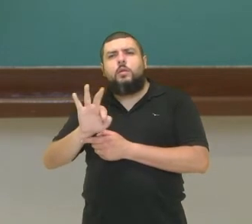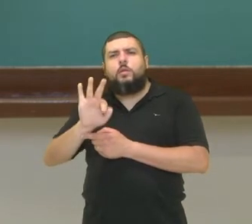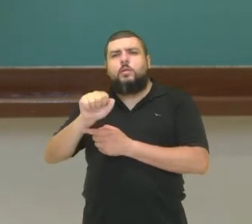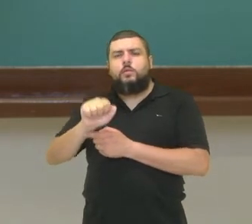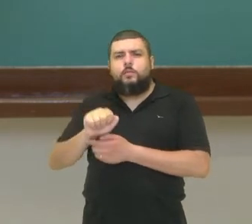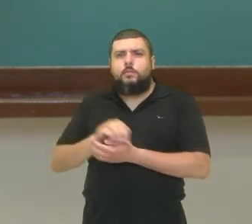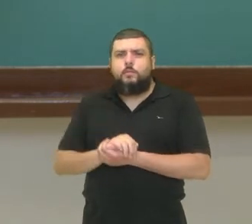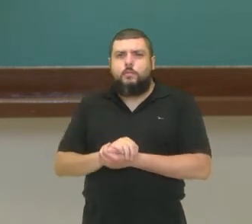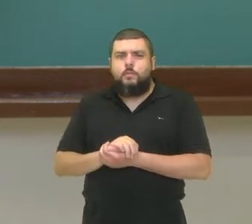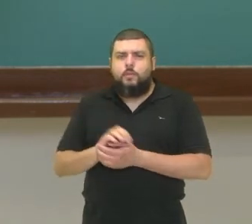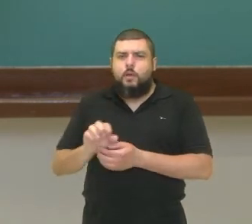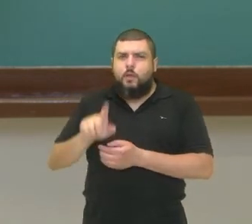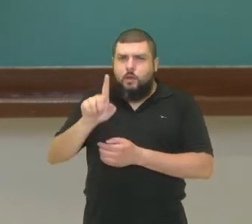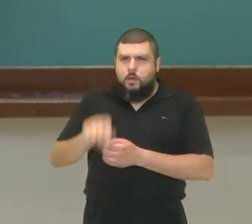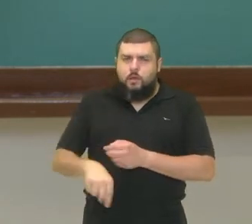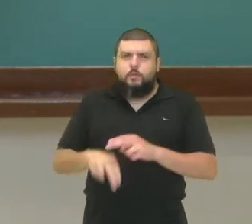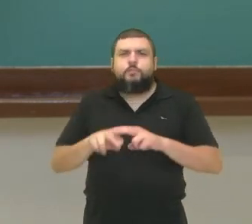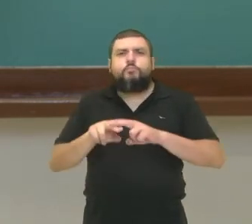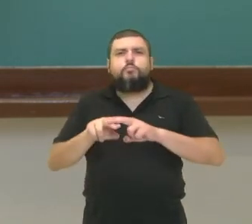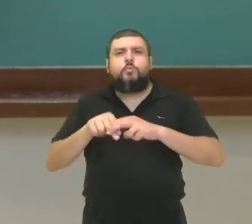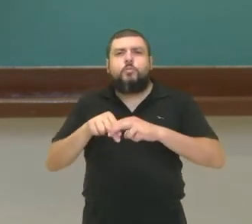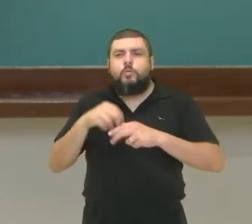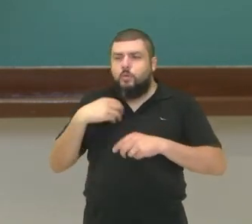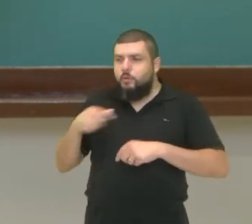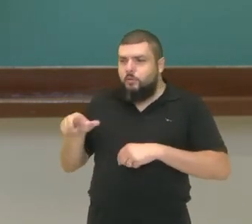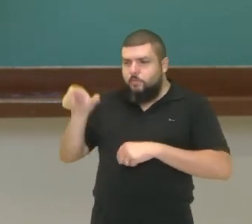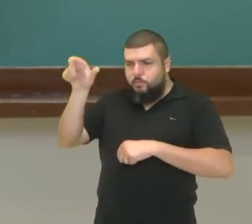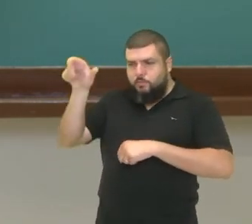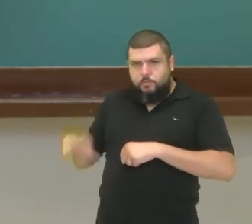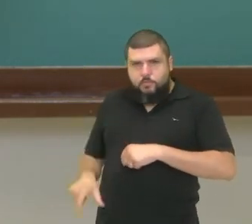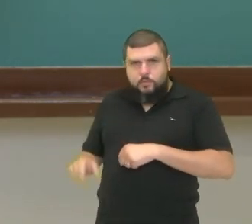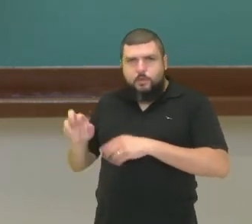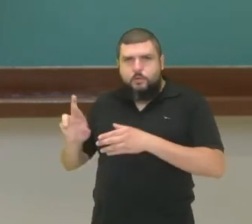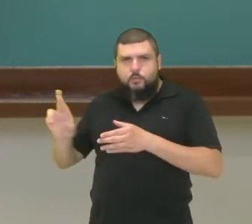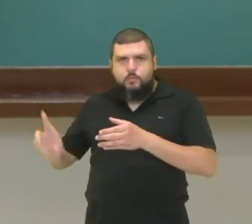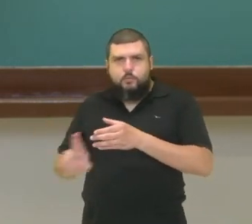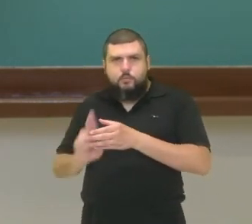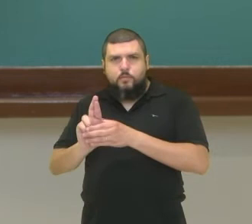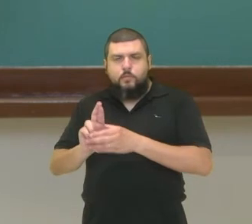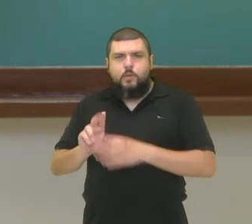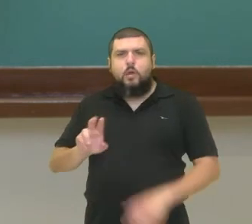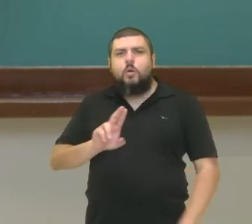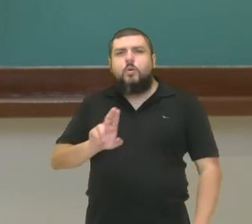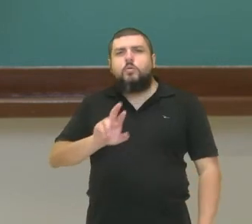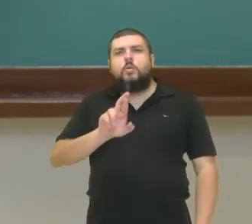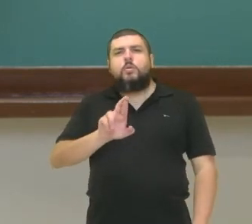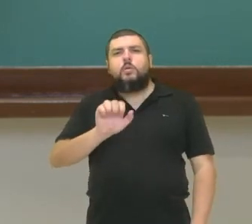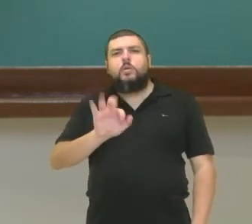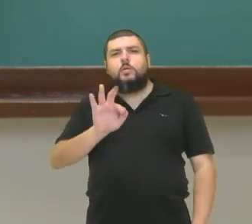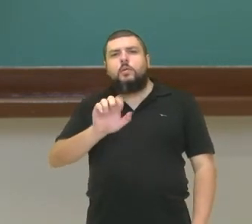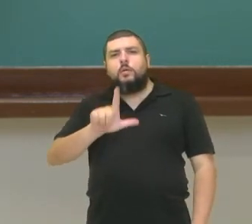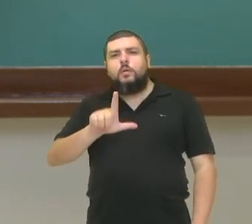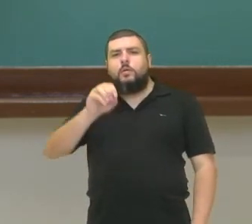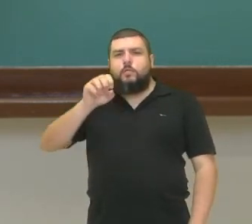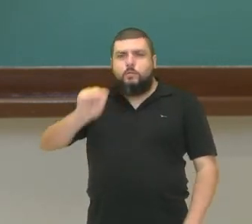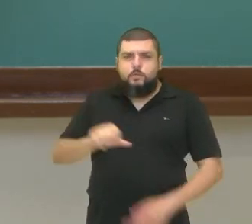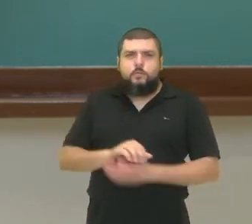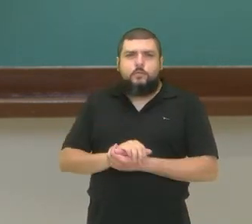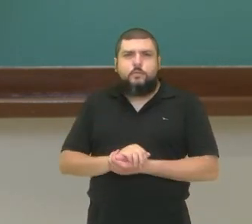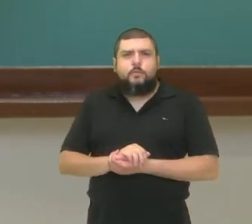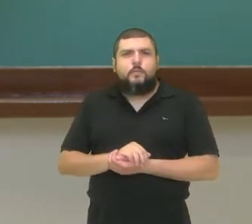vem de um artista renascentista chamado Rafael Sanzio, um dos 4 tartarugas ninjas, o